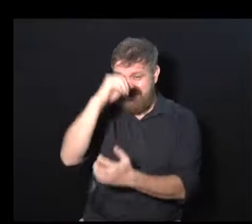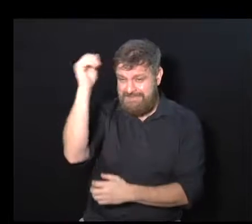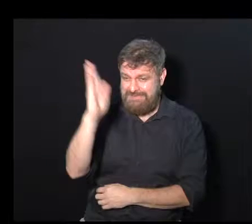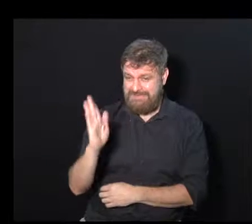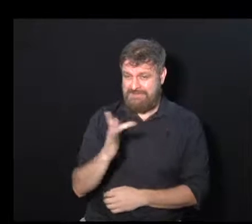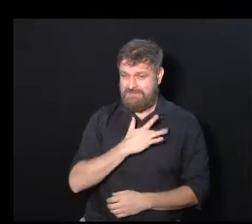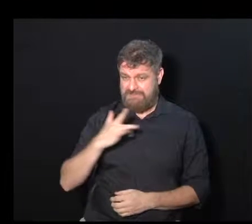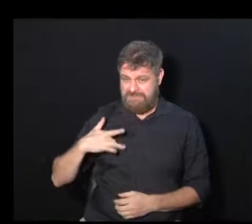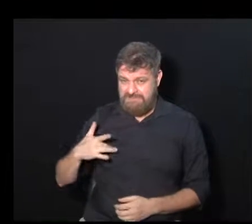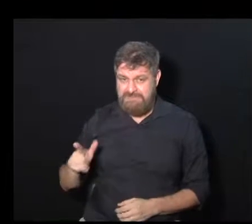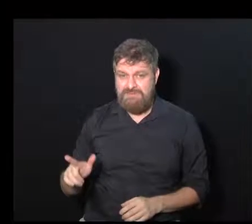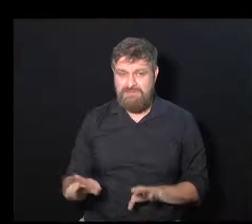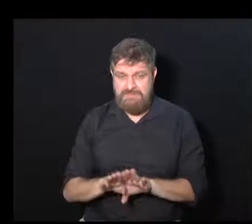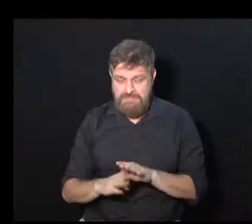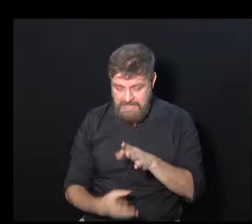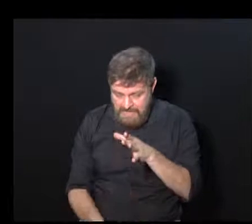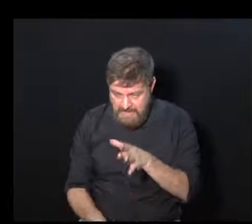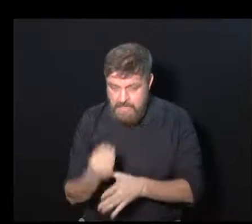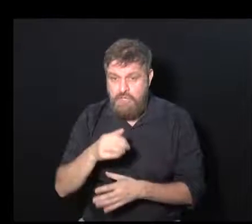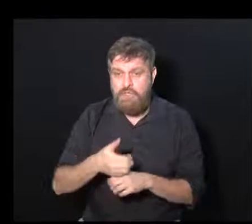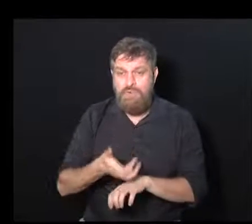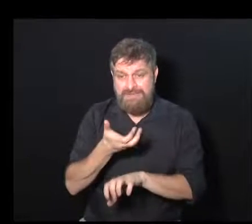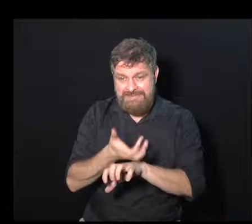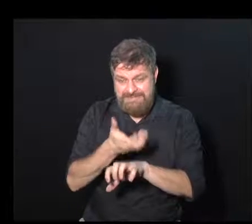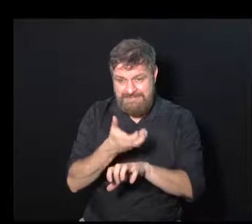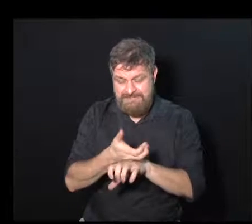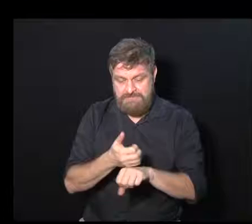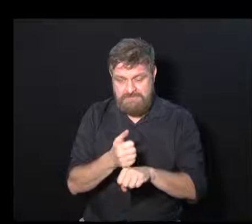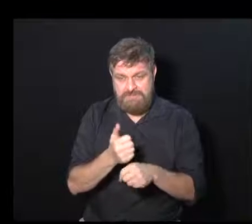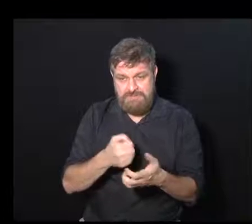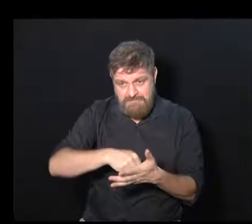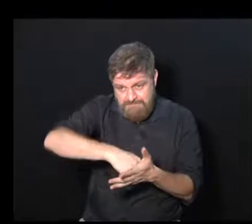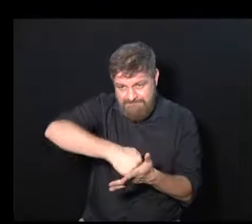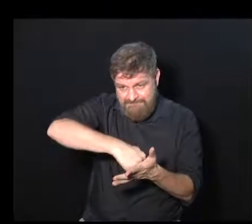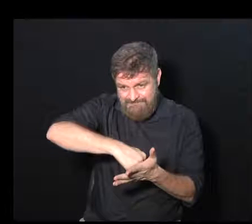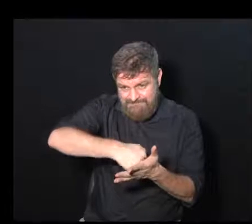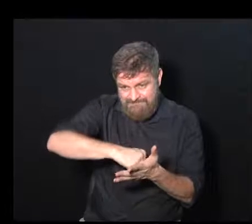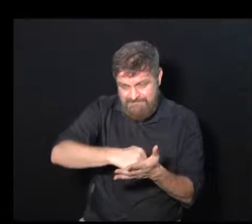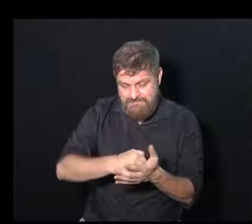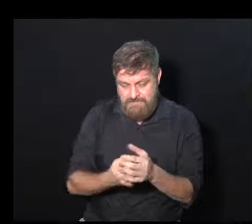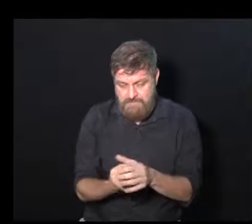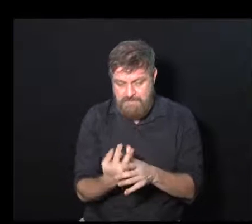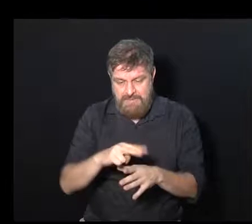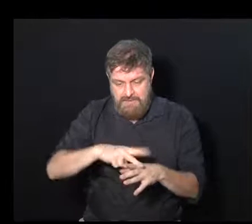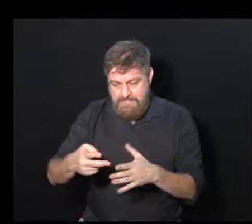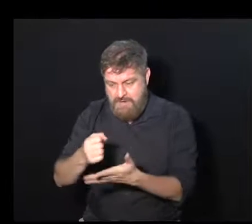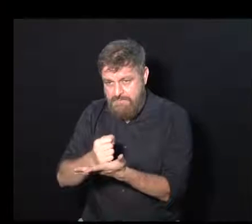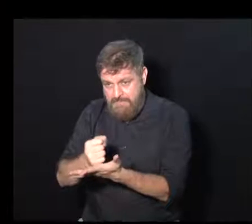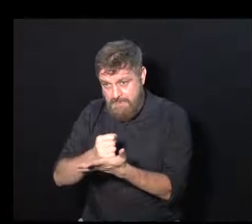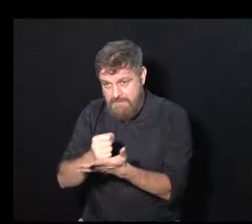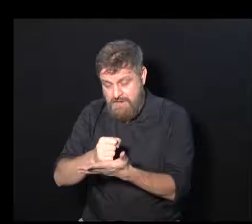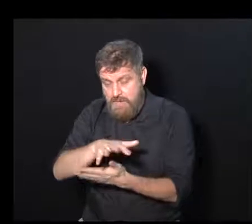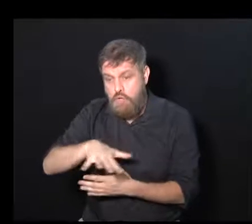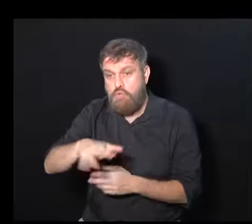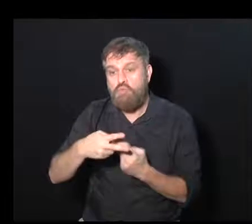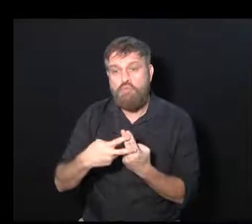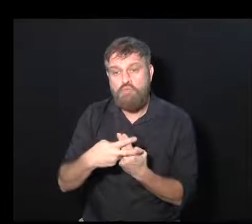Saúde, regulamentou a implantação da fitoterapia e incorporação no SUS. E, em 2006,